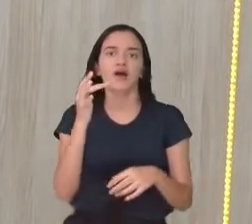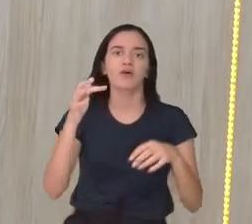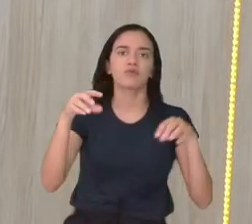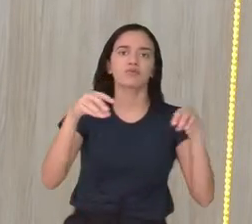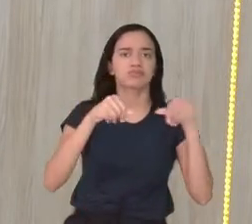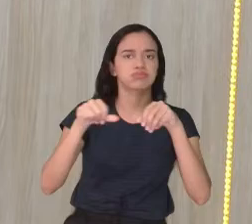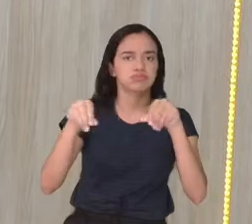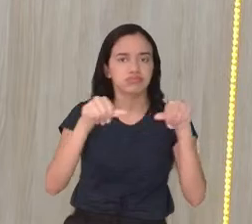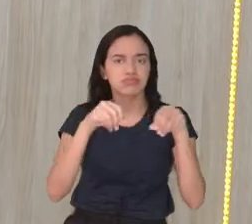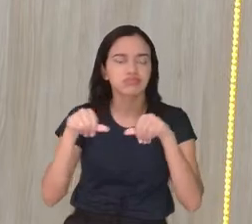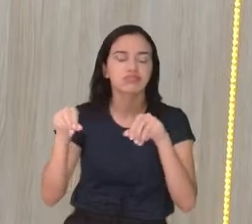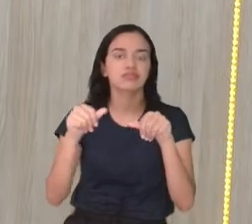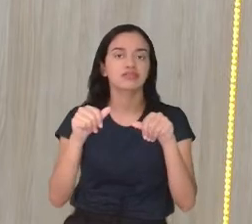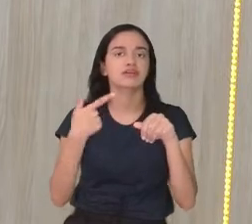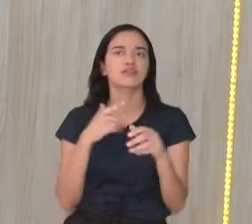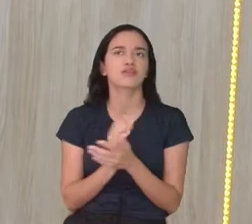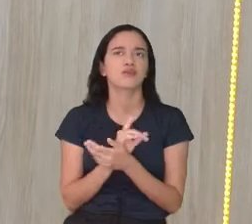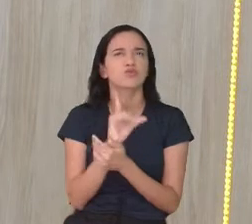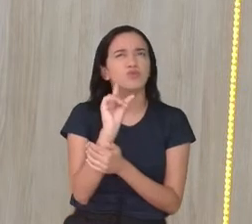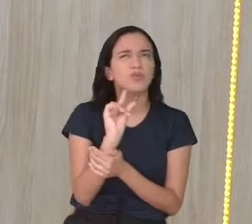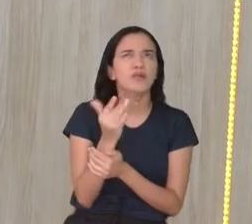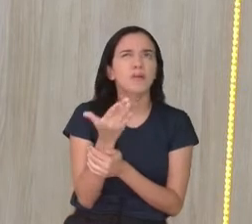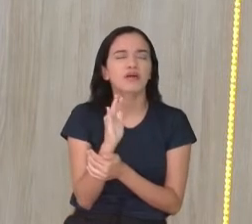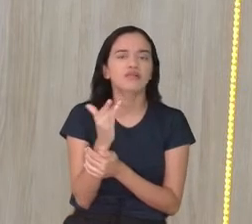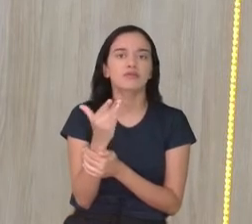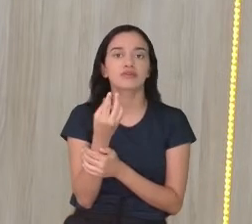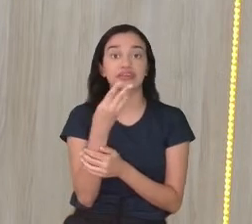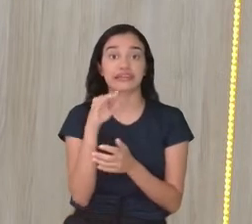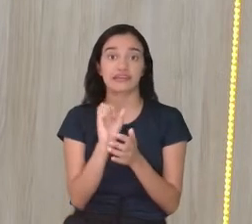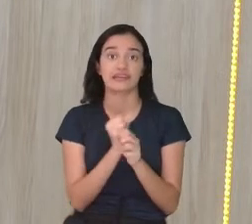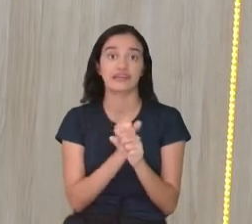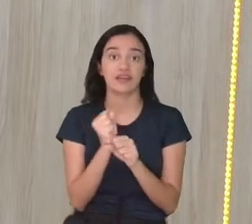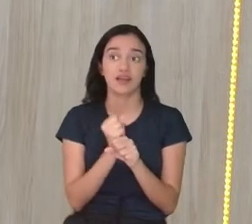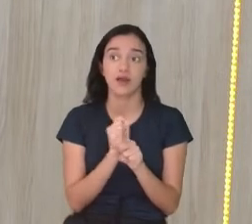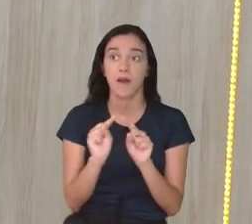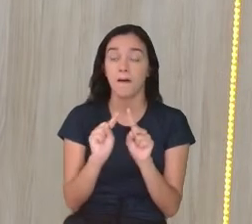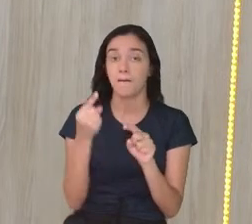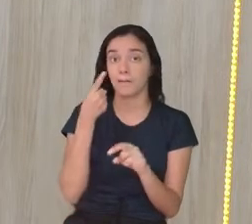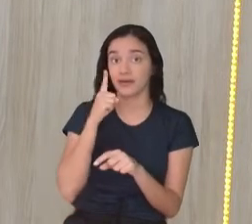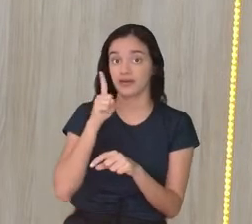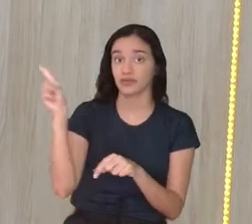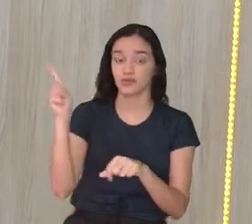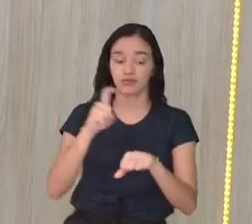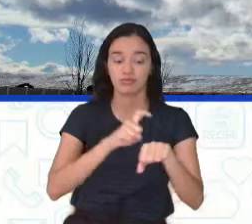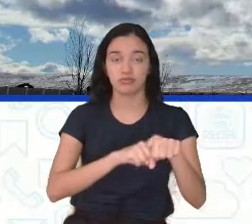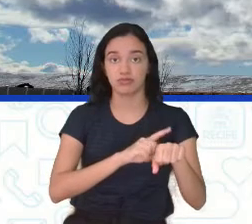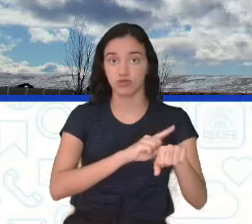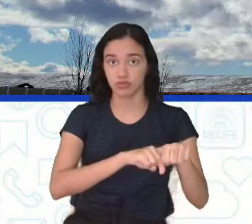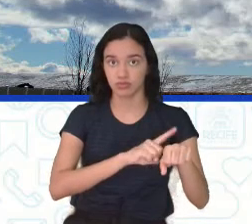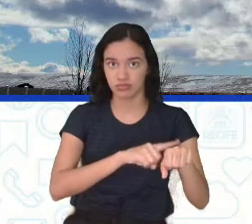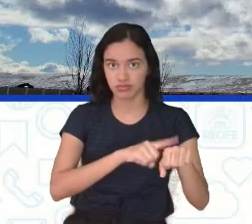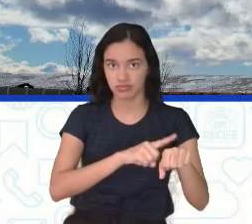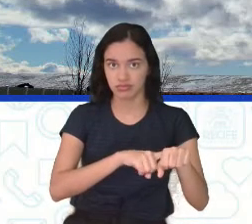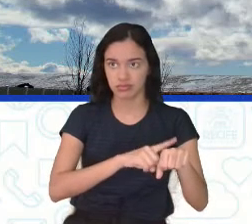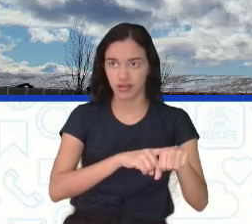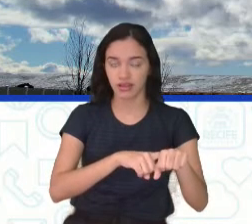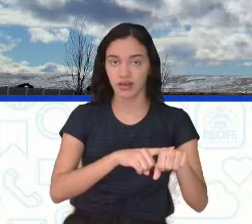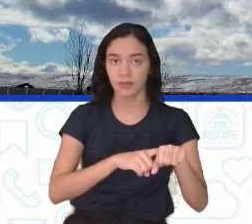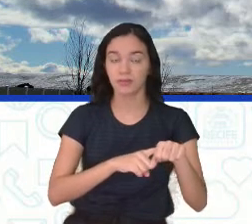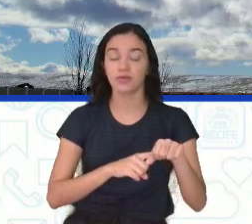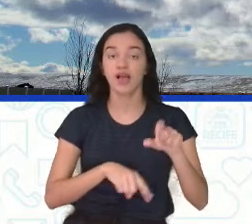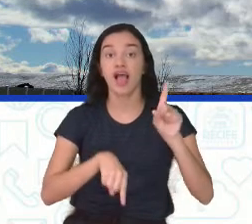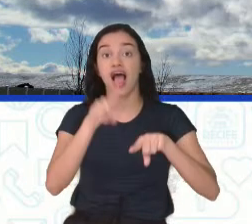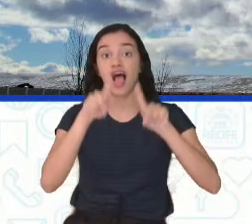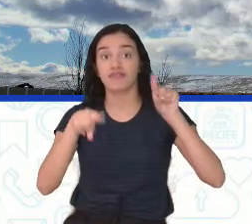nesse espaço de tempo, no mínimo 30 anos. Já o tempo é isso aqui, ó, Juninho. É quando a gente tem, ó, as